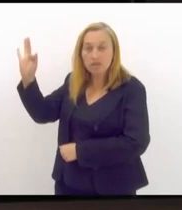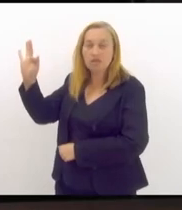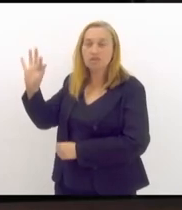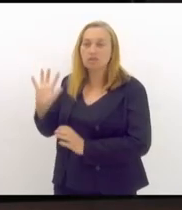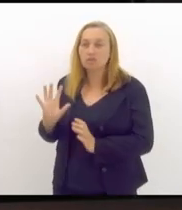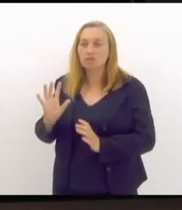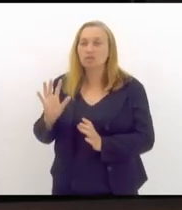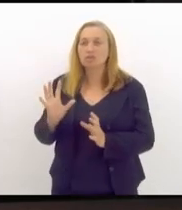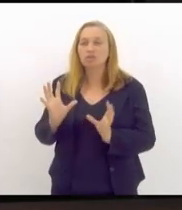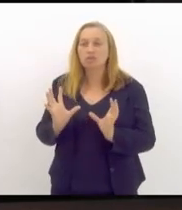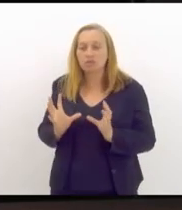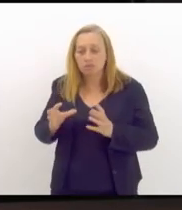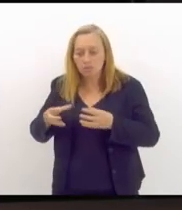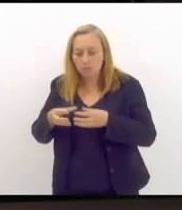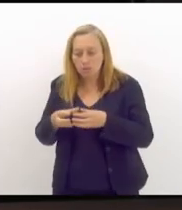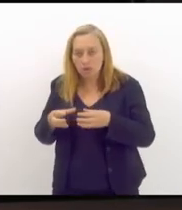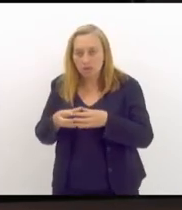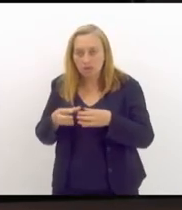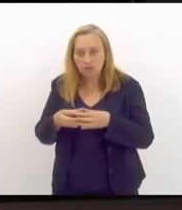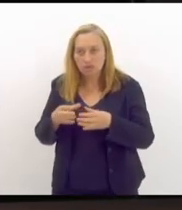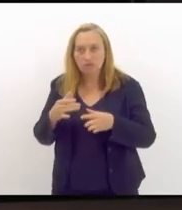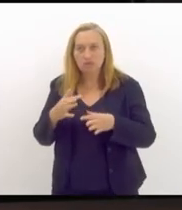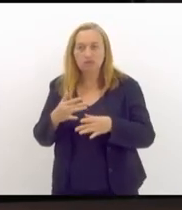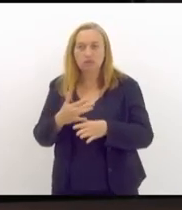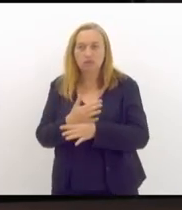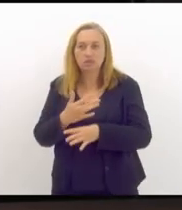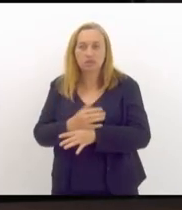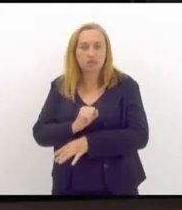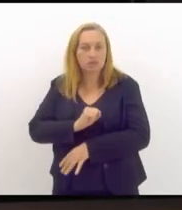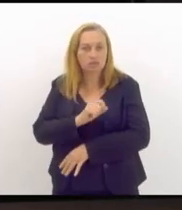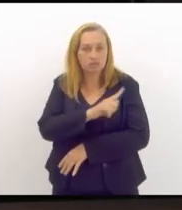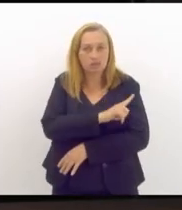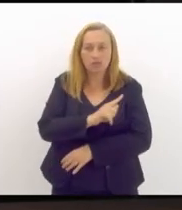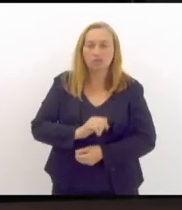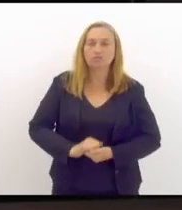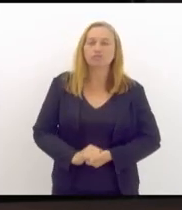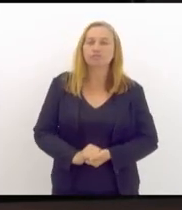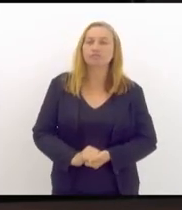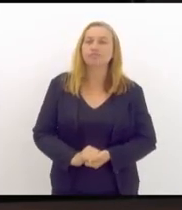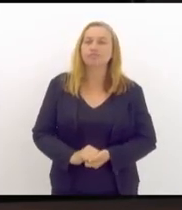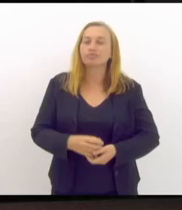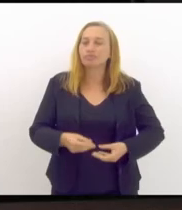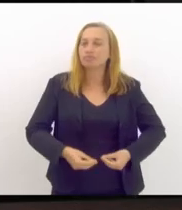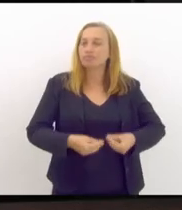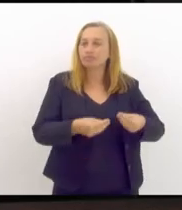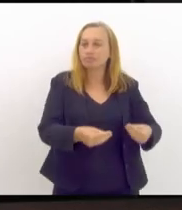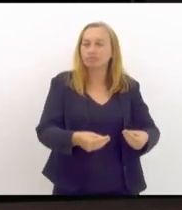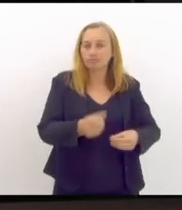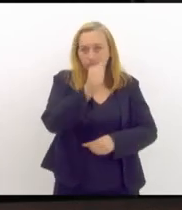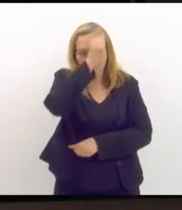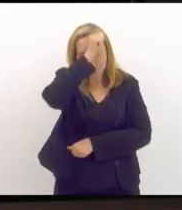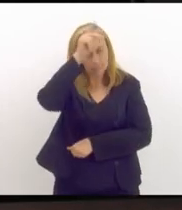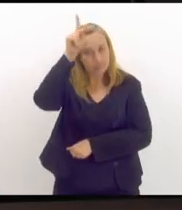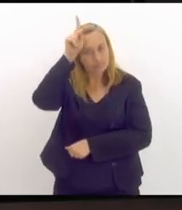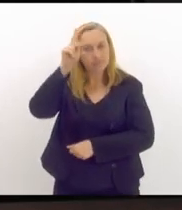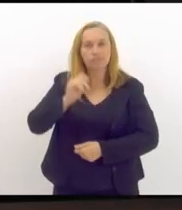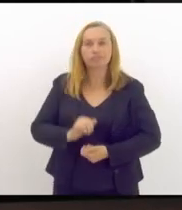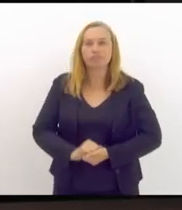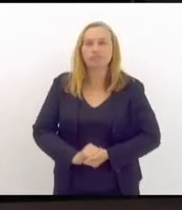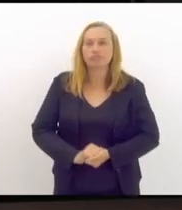moradores da cidade de São Gonçalo a uni bairro entregamos até a prefeitura